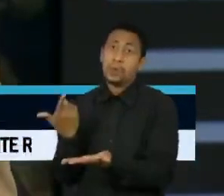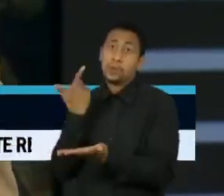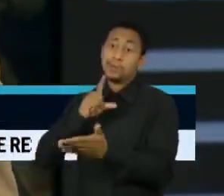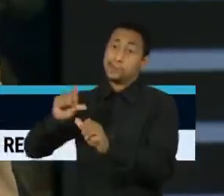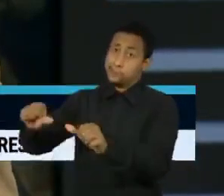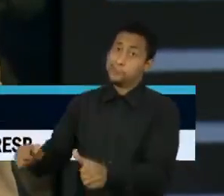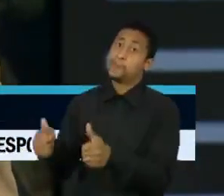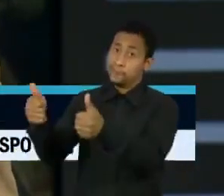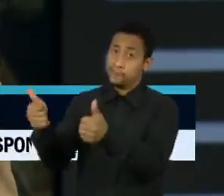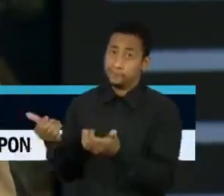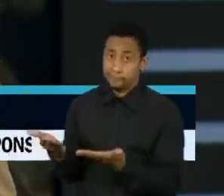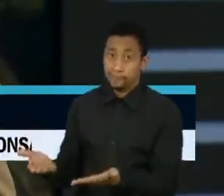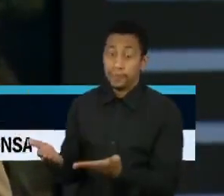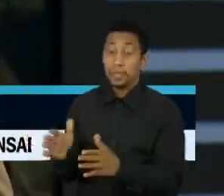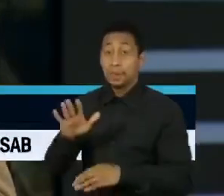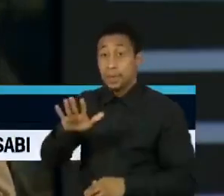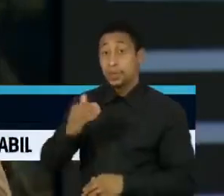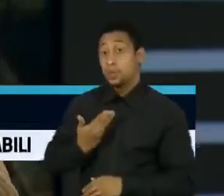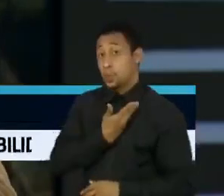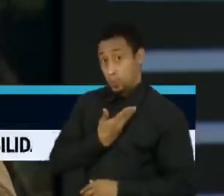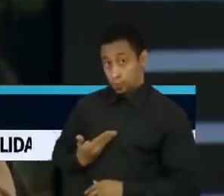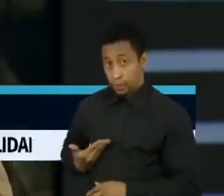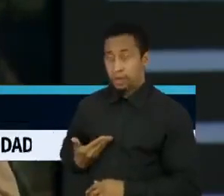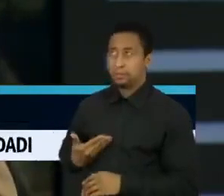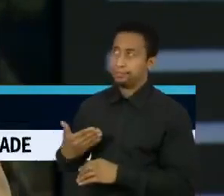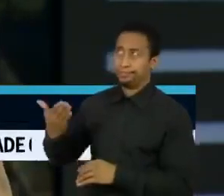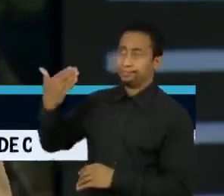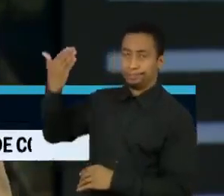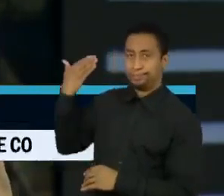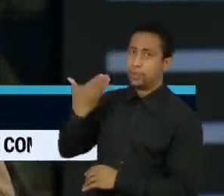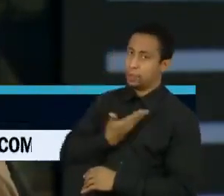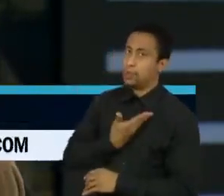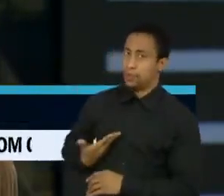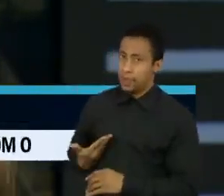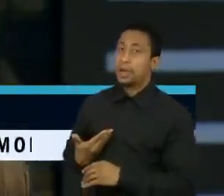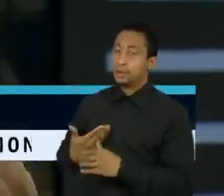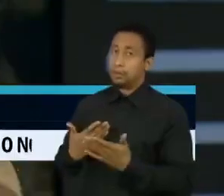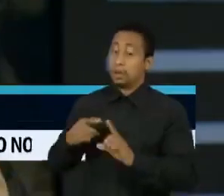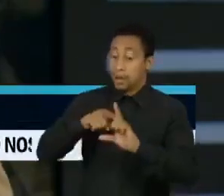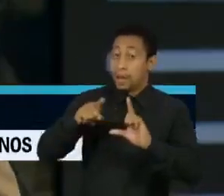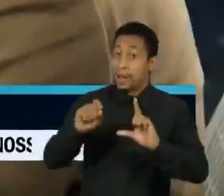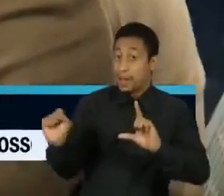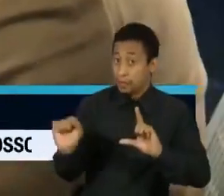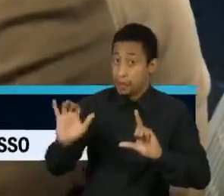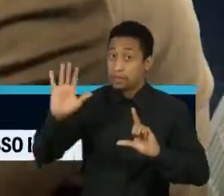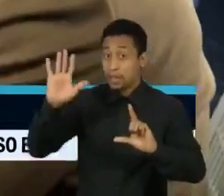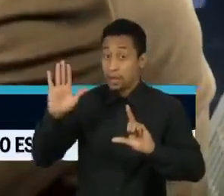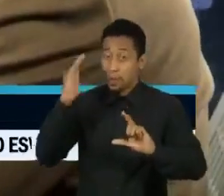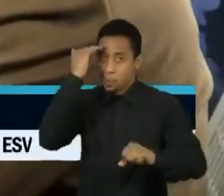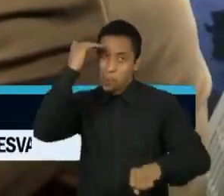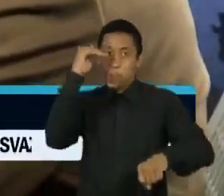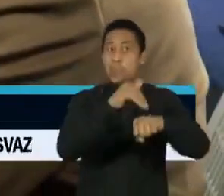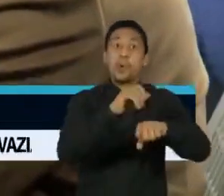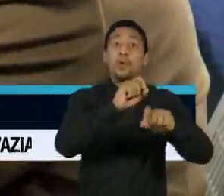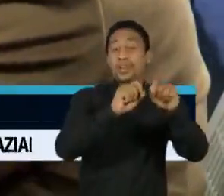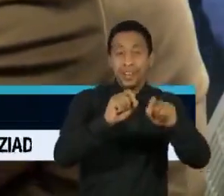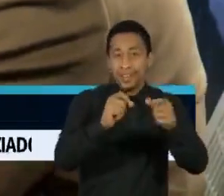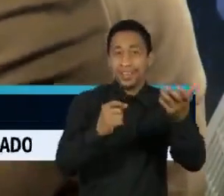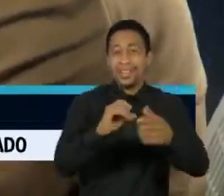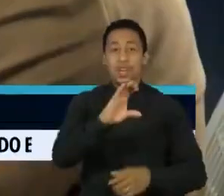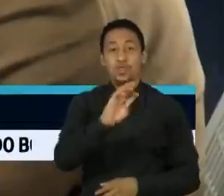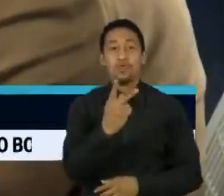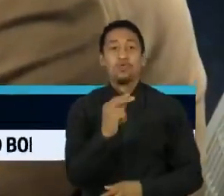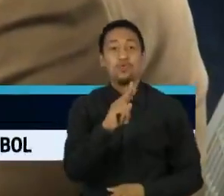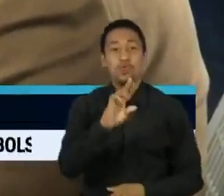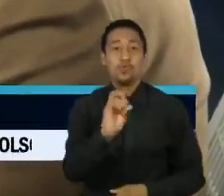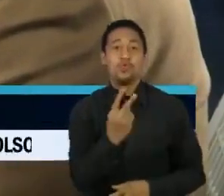exercite. Os governos, já no passado, os governos já culparam a inflação, o chuchu já foi culpado pela inflação, certo? Um monte de